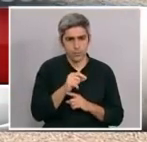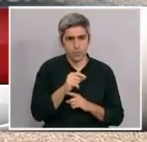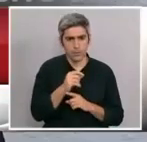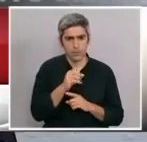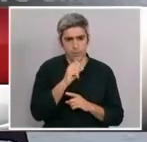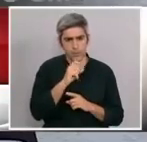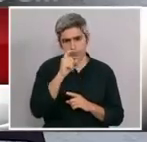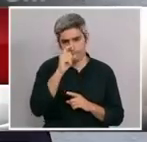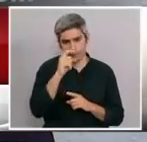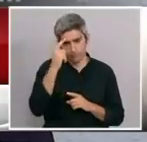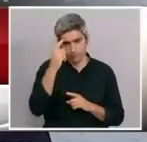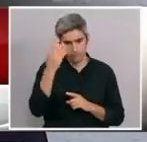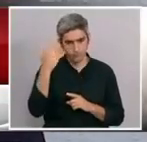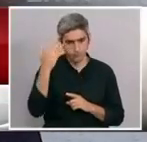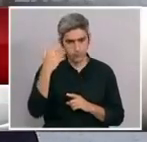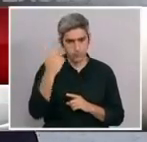as memórias.